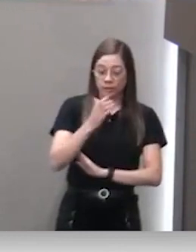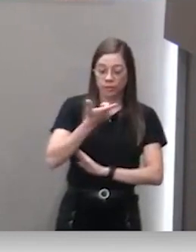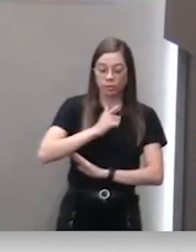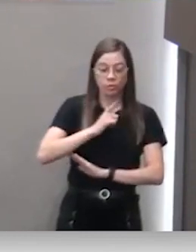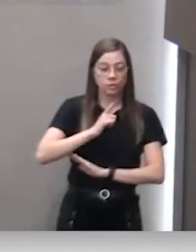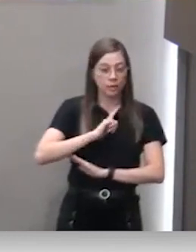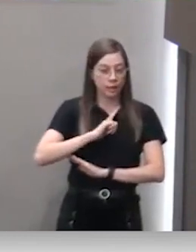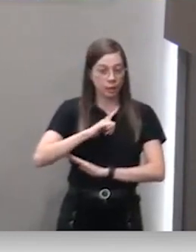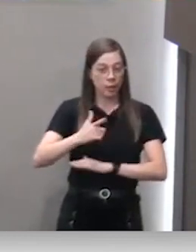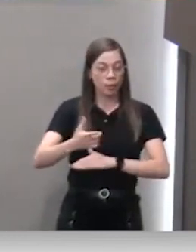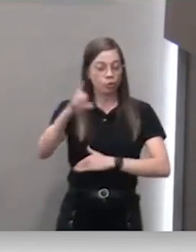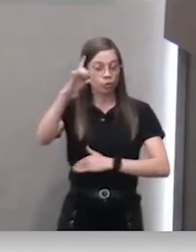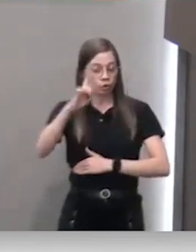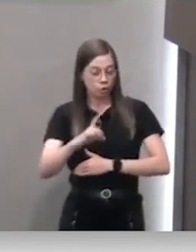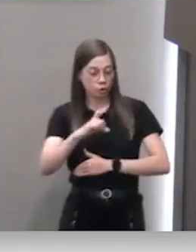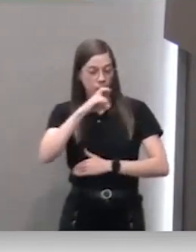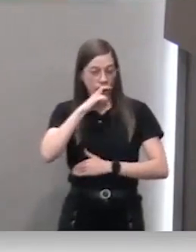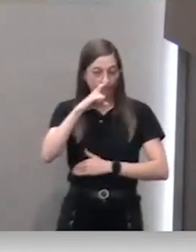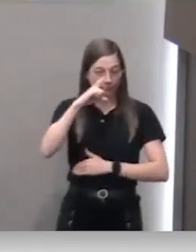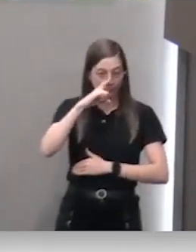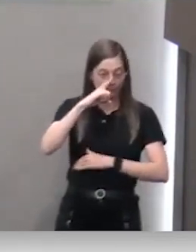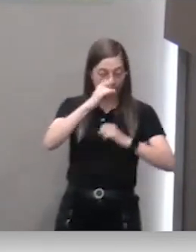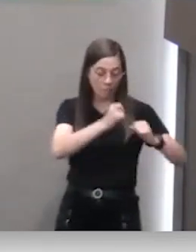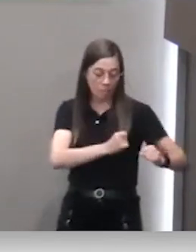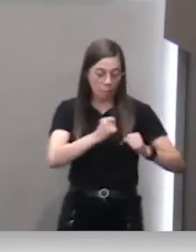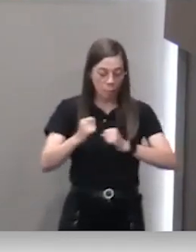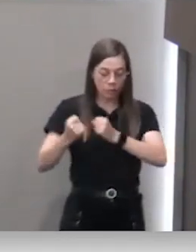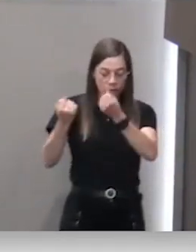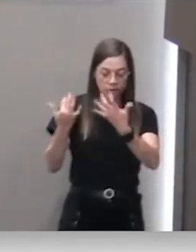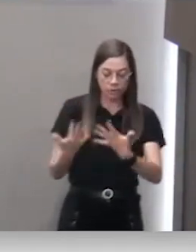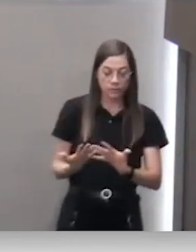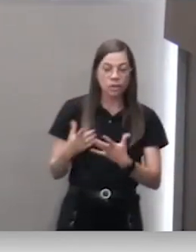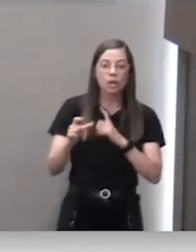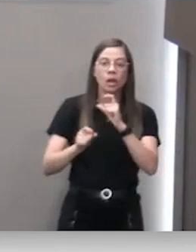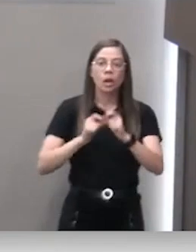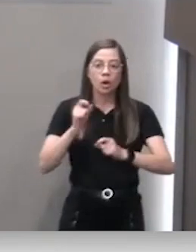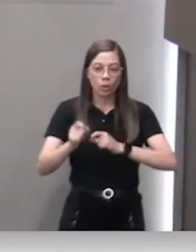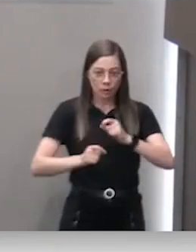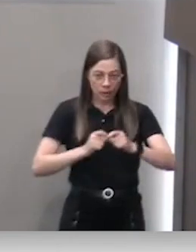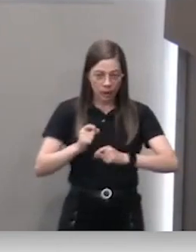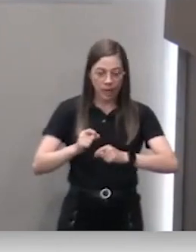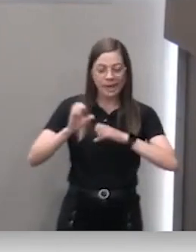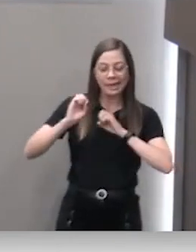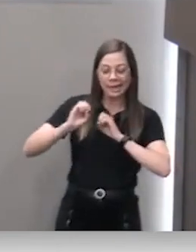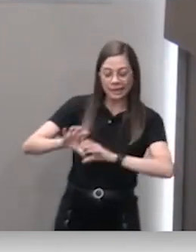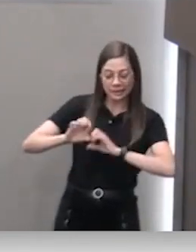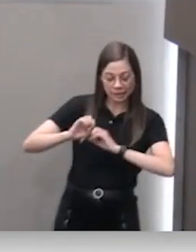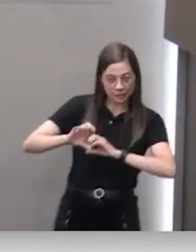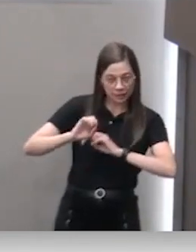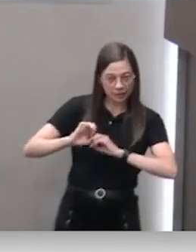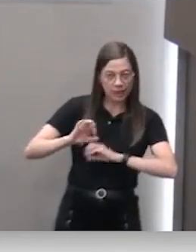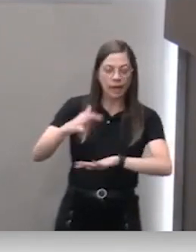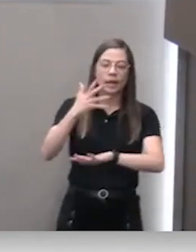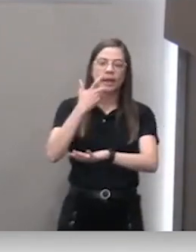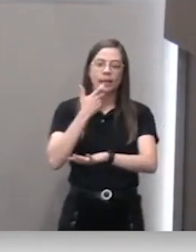pleno exercício do poder, que diz dirigir-lhes a criação e a educação.